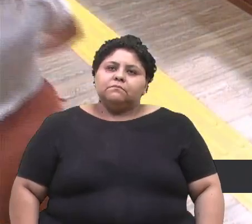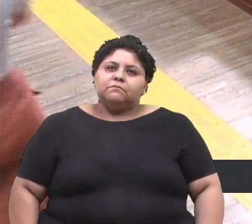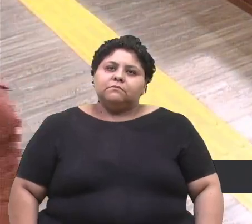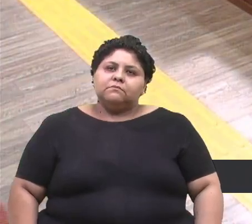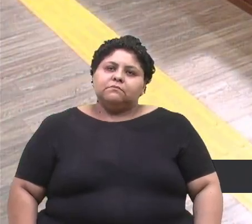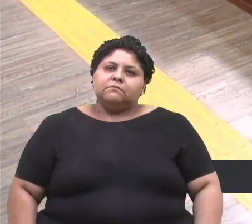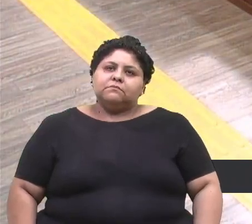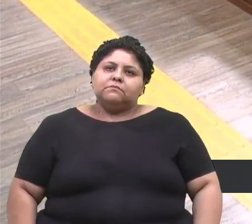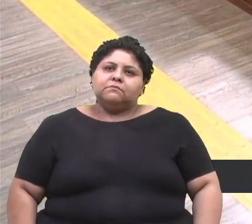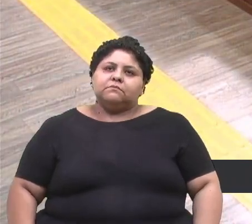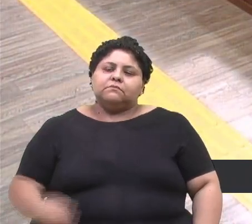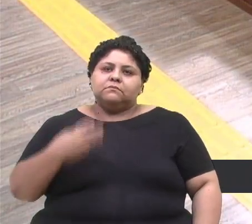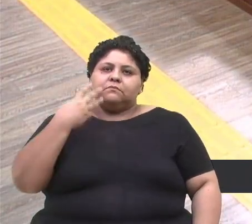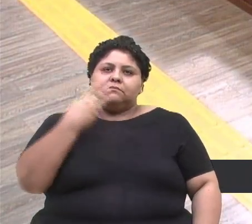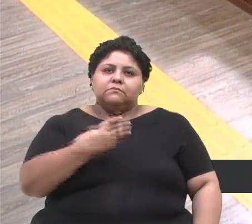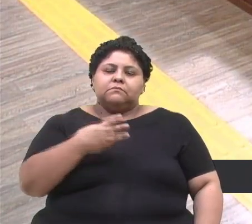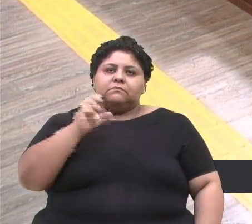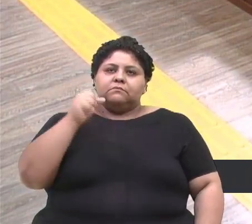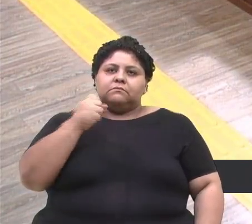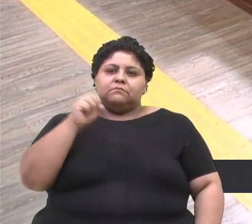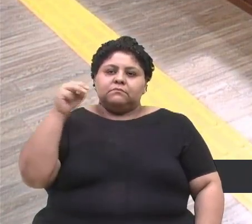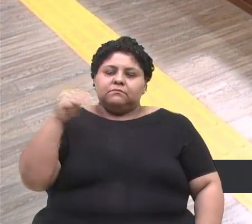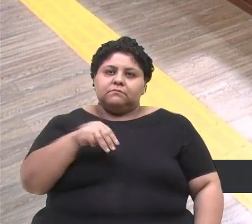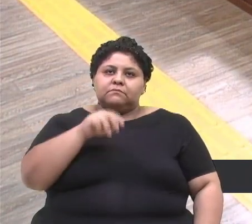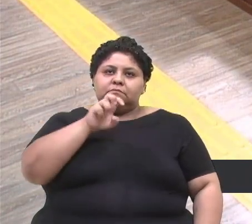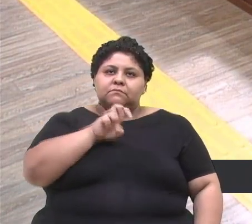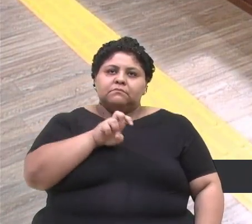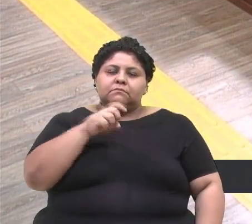Com 3 horas, 8 minutos e 51 segundos.